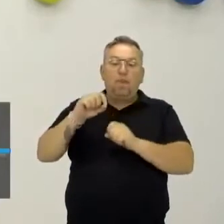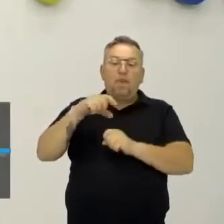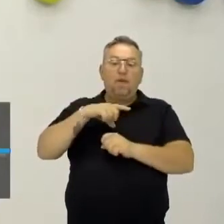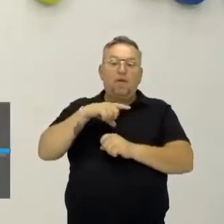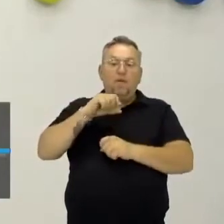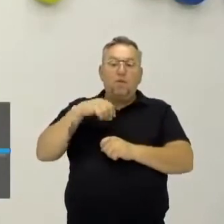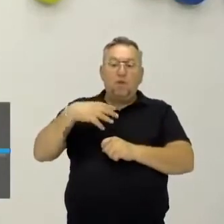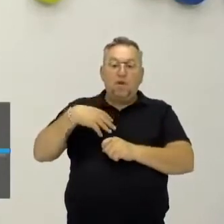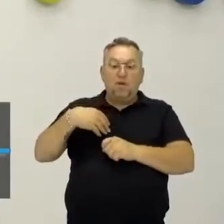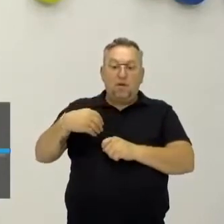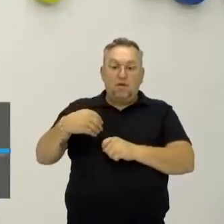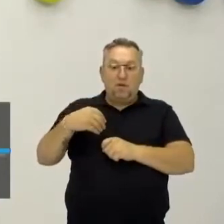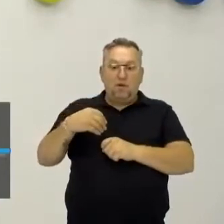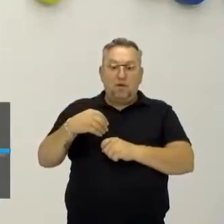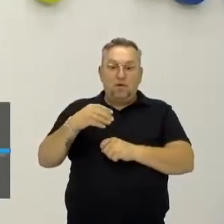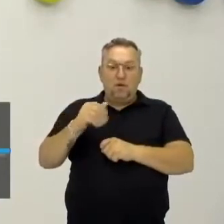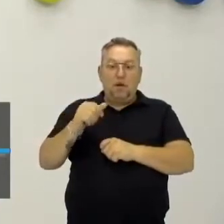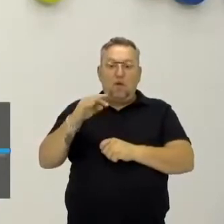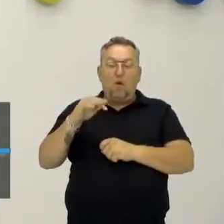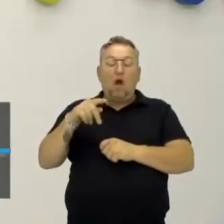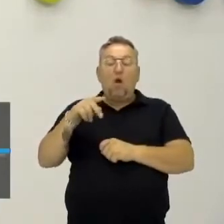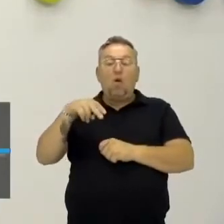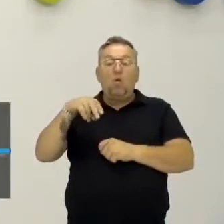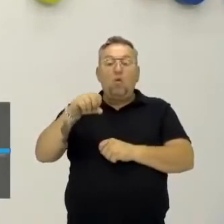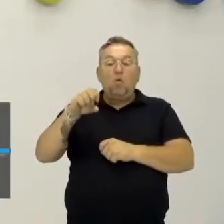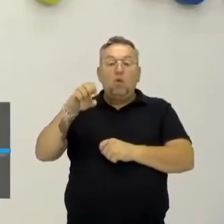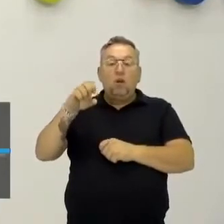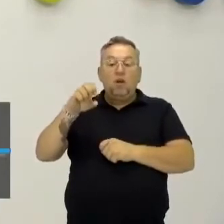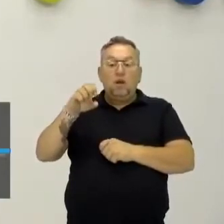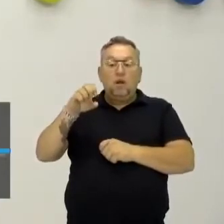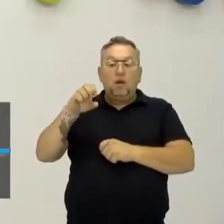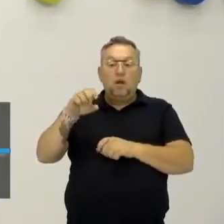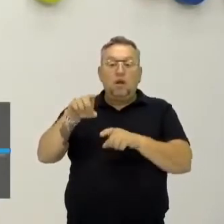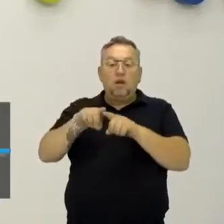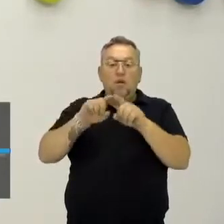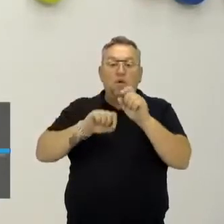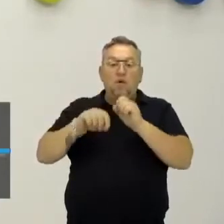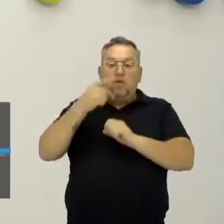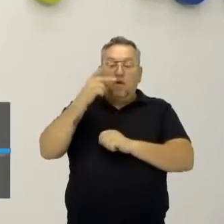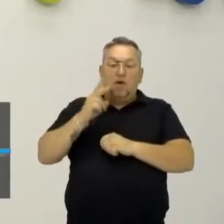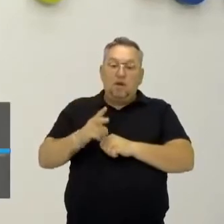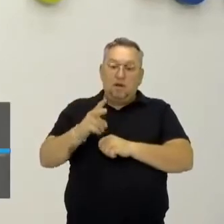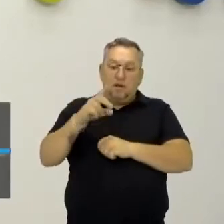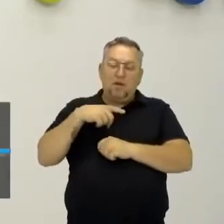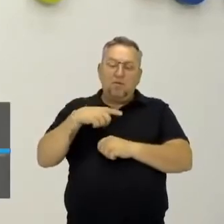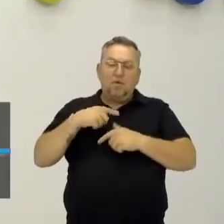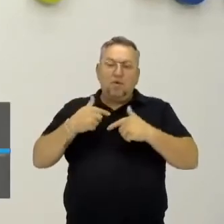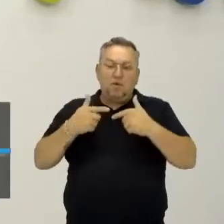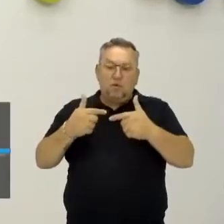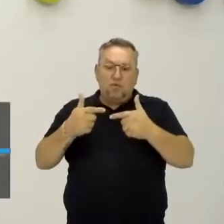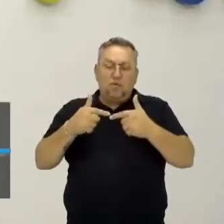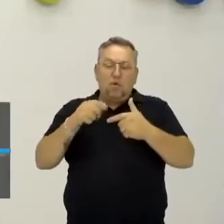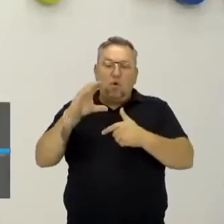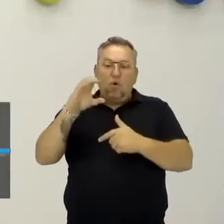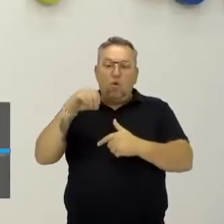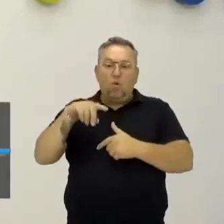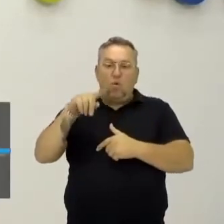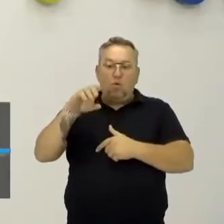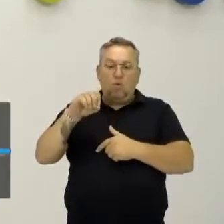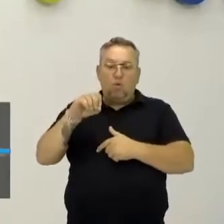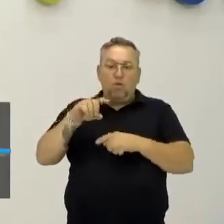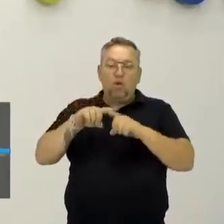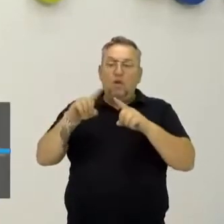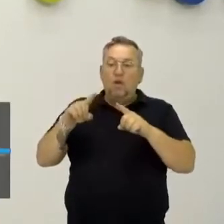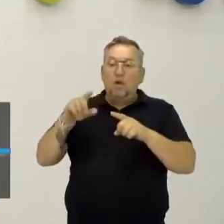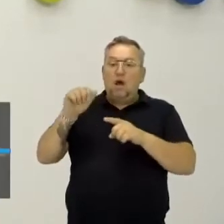uma filha chamada Aqualtune. O que acontece? Portugal acaba vencendo ali aquela guerra contra o Congo. Aqualtune é